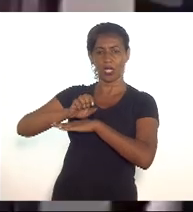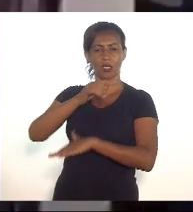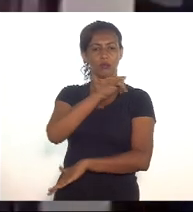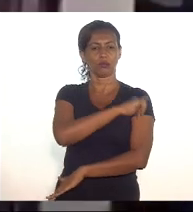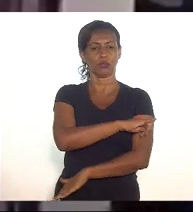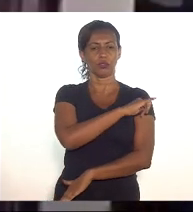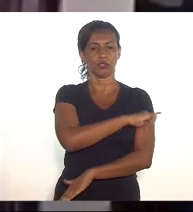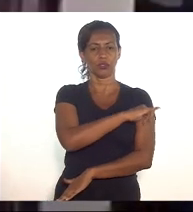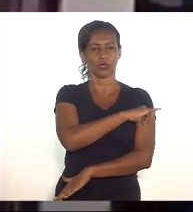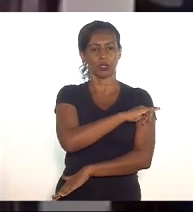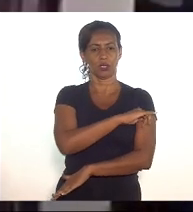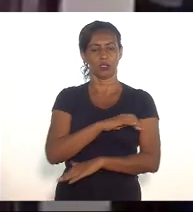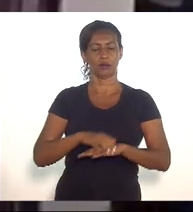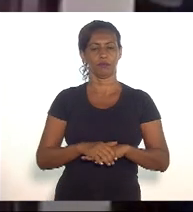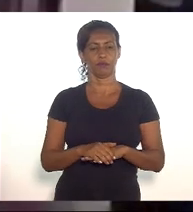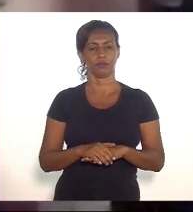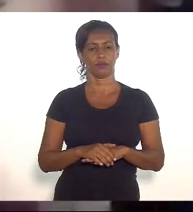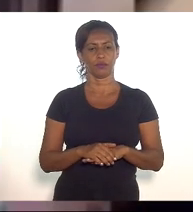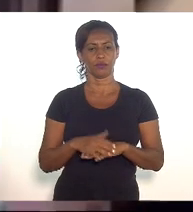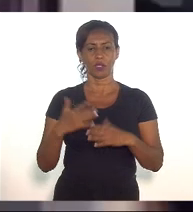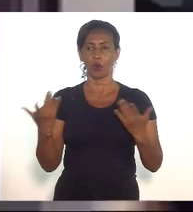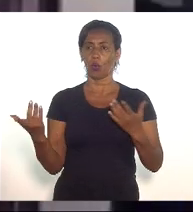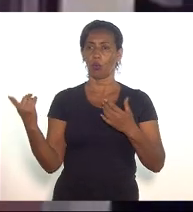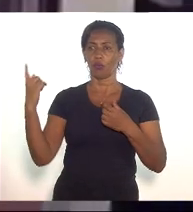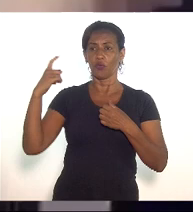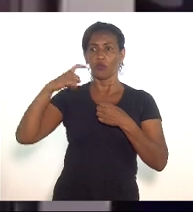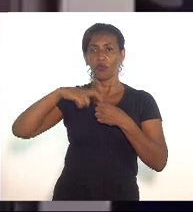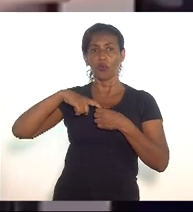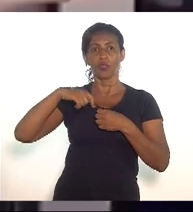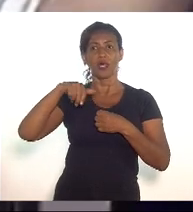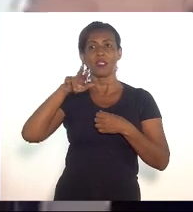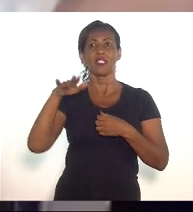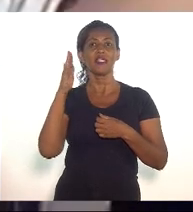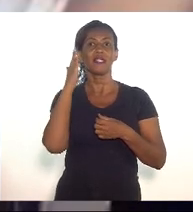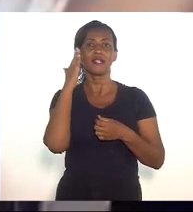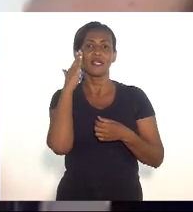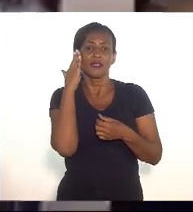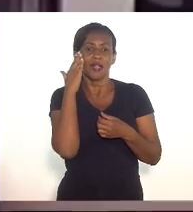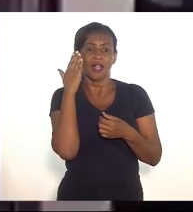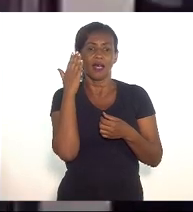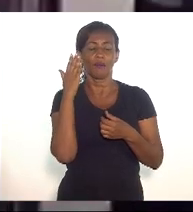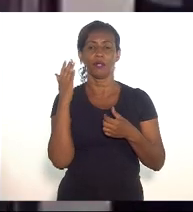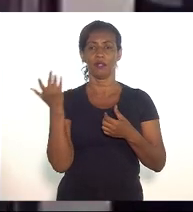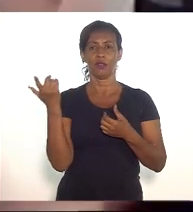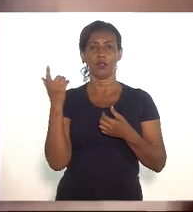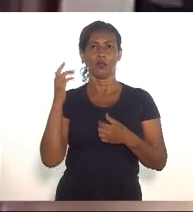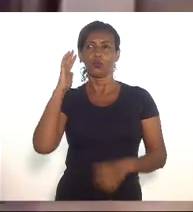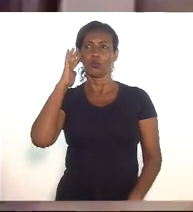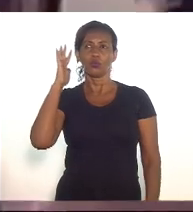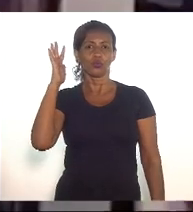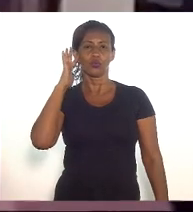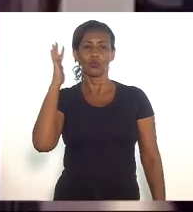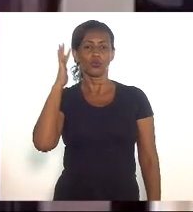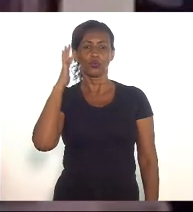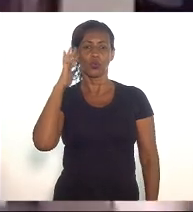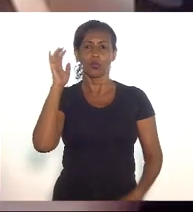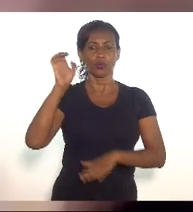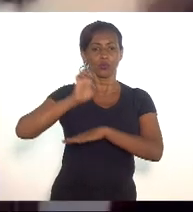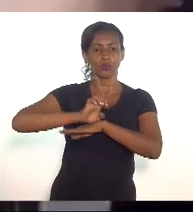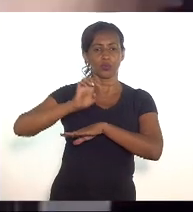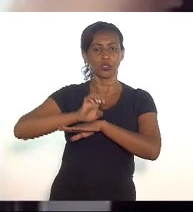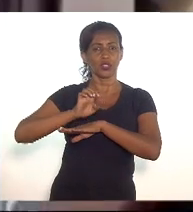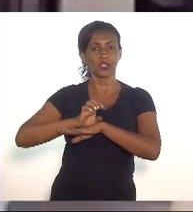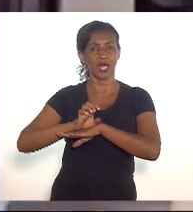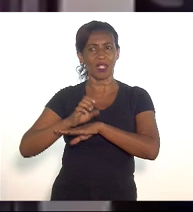de Janeiro, ou seja, voltar, quem sabe, algum dia, que é o nosso sonho, a este Estado realmente